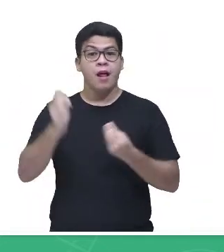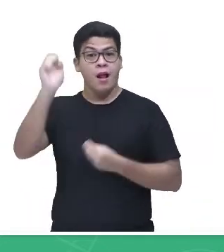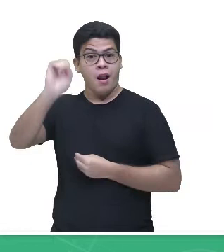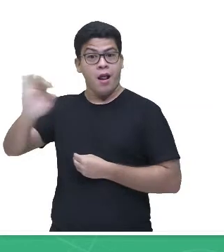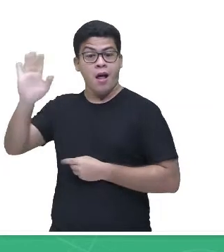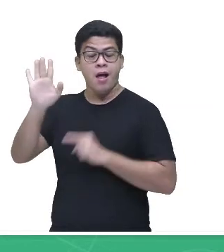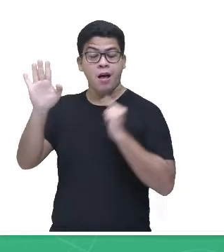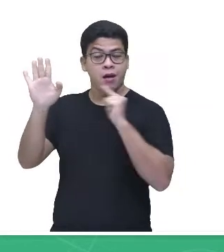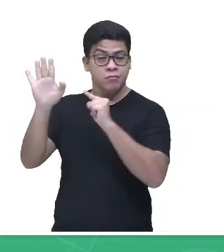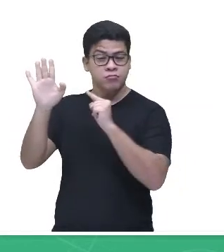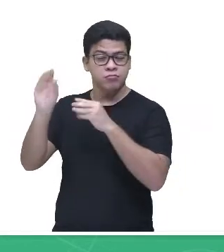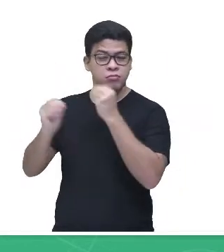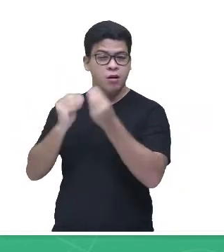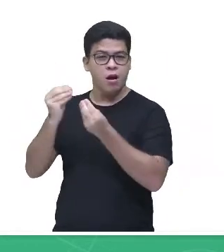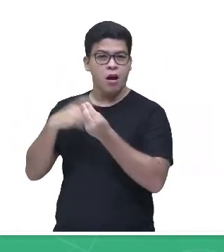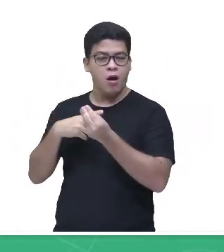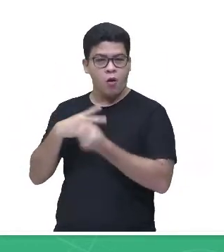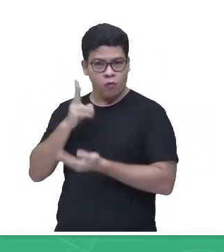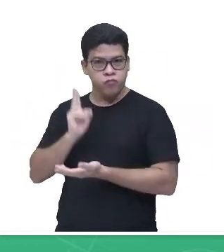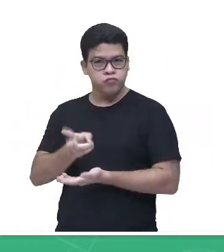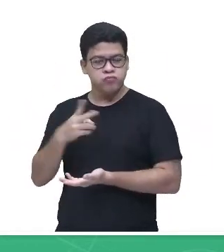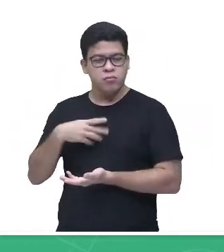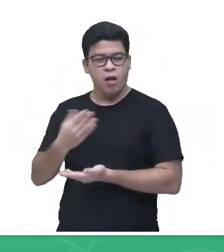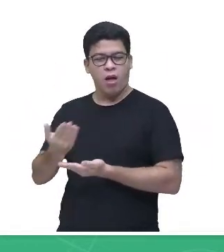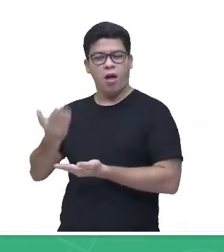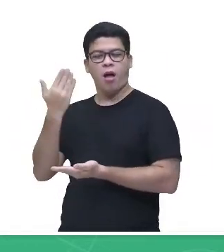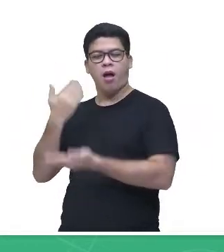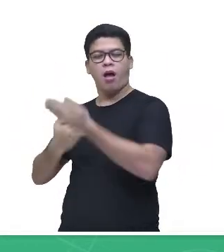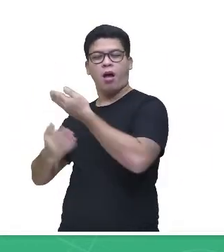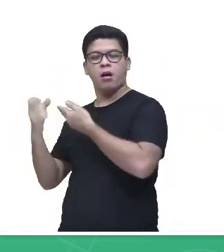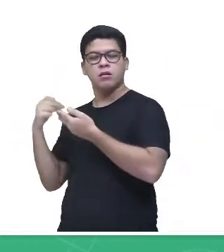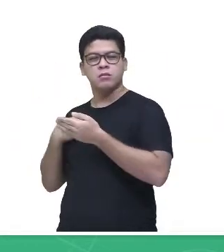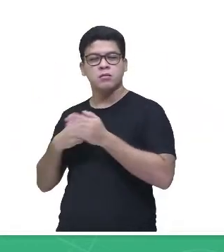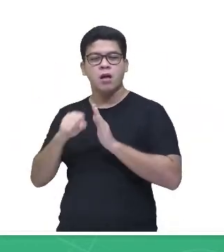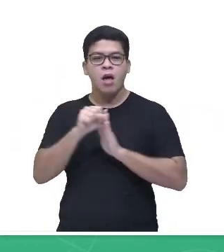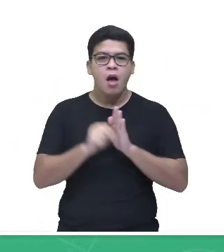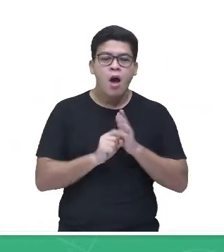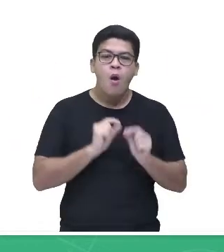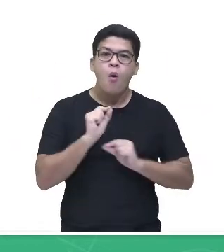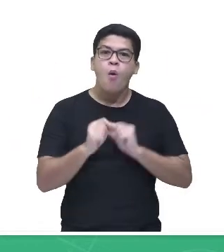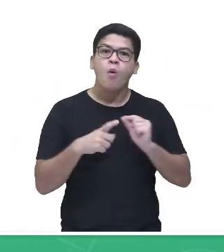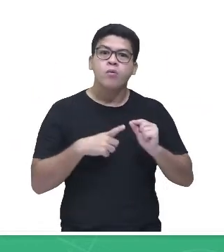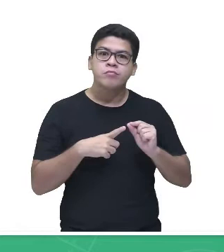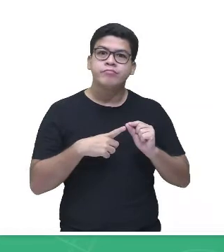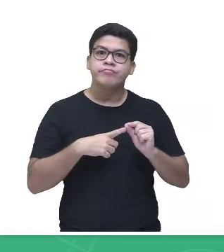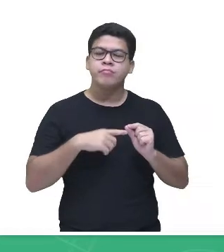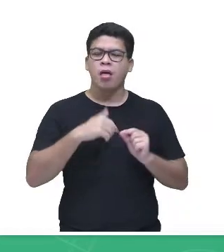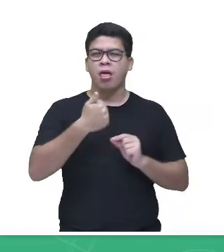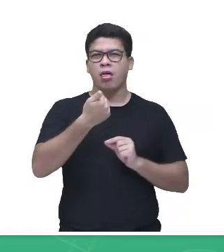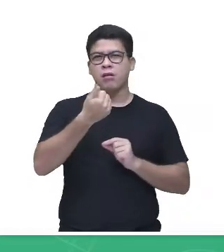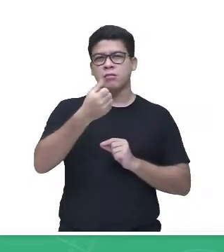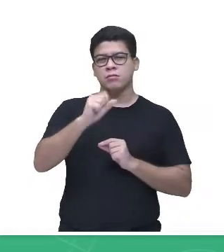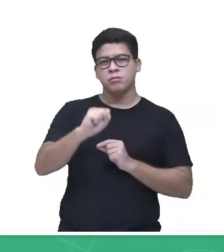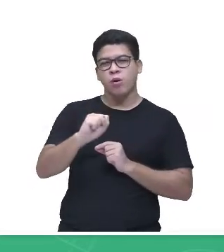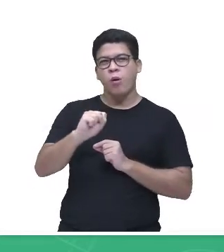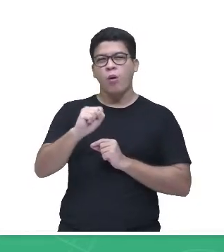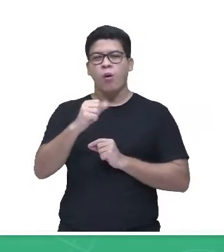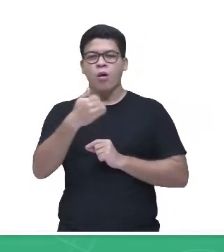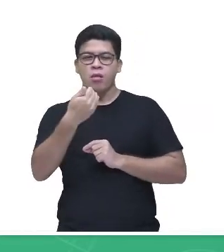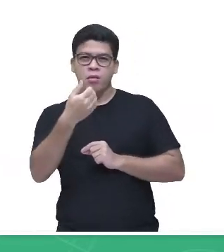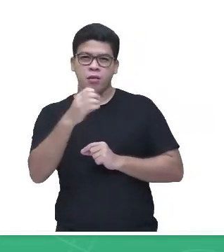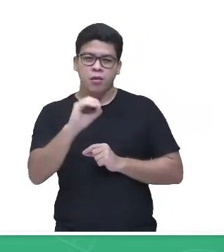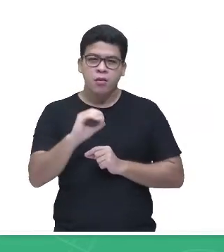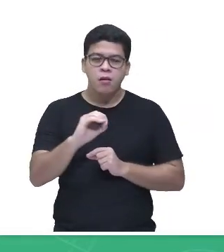na Europa, lá no século XVIII, né? Então, é importante nós compreendermos para vermos como é que essas mudanças vão chegar